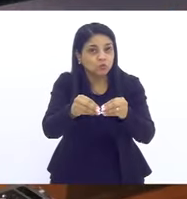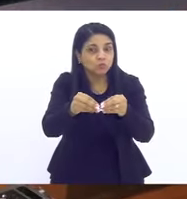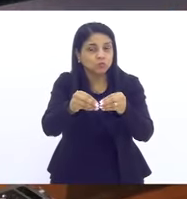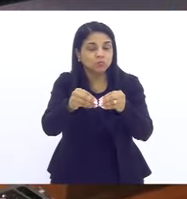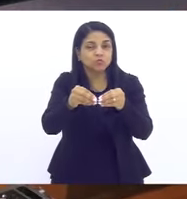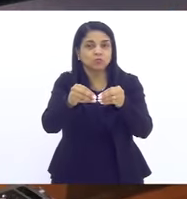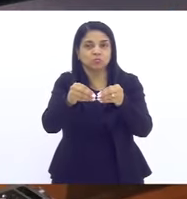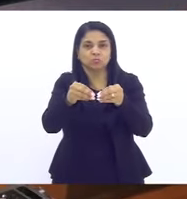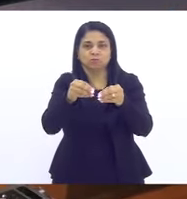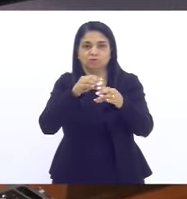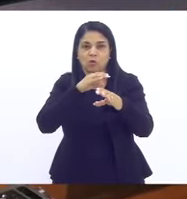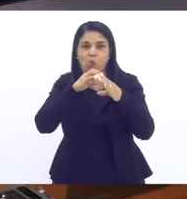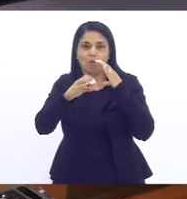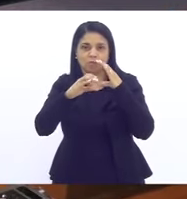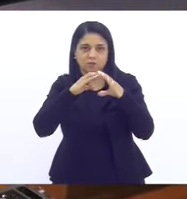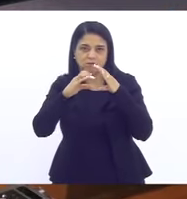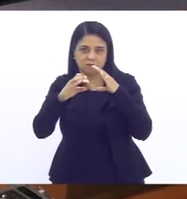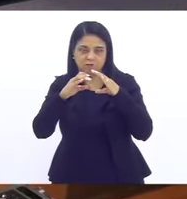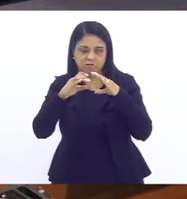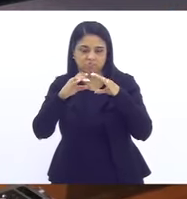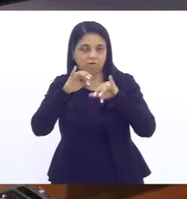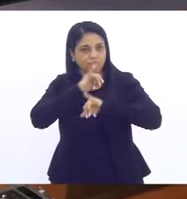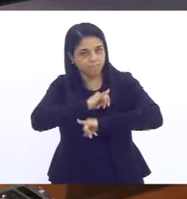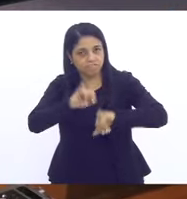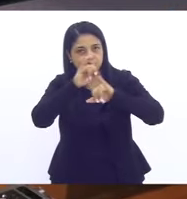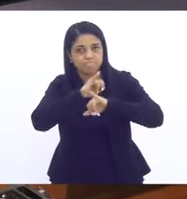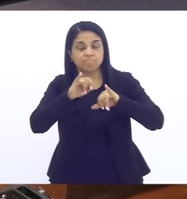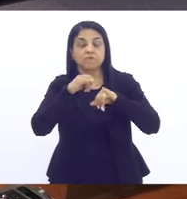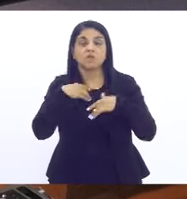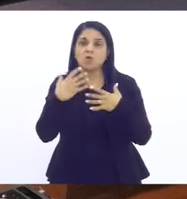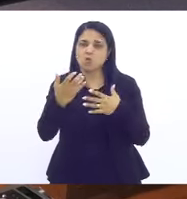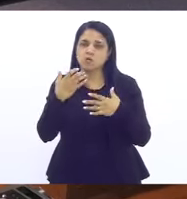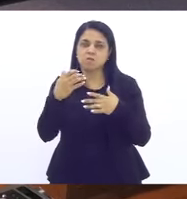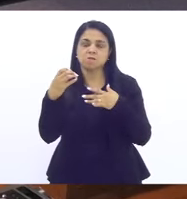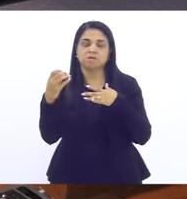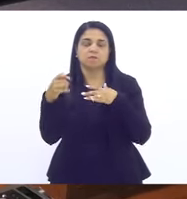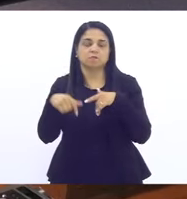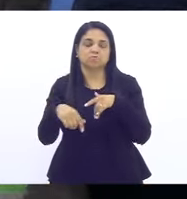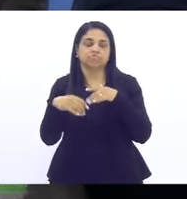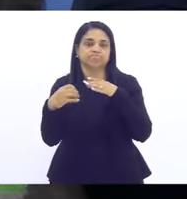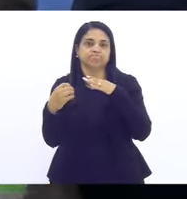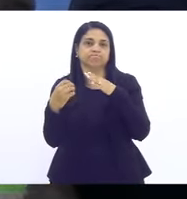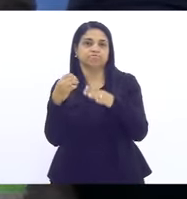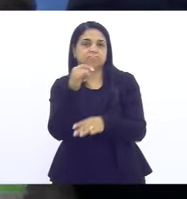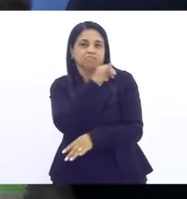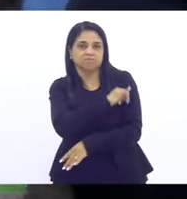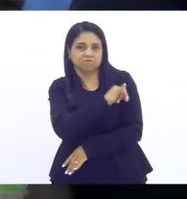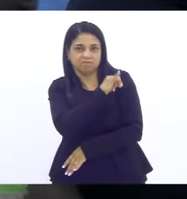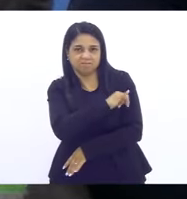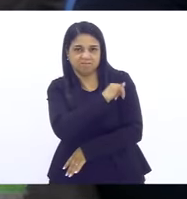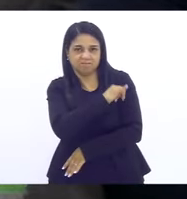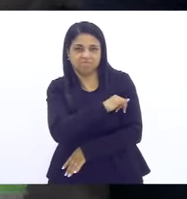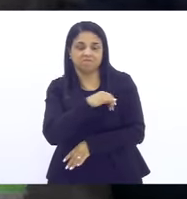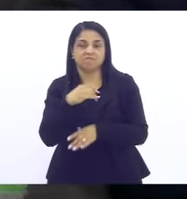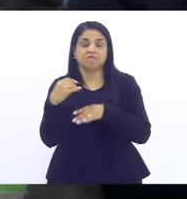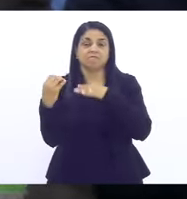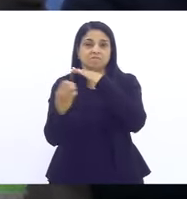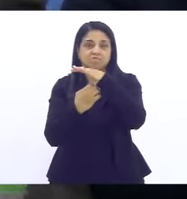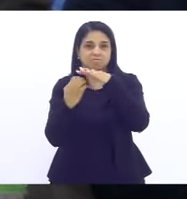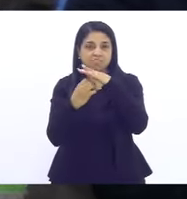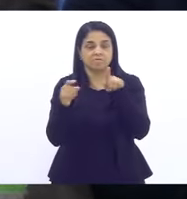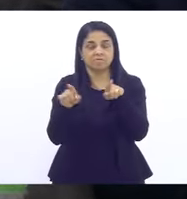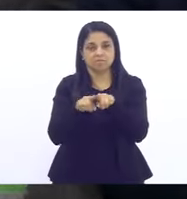todos. Eu queria muito que a agência do Rio de Janeiro, assim como a agência de São Paulo